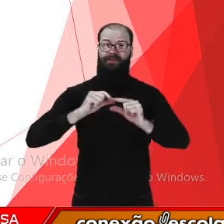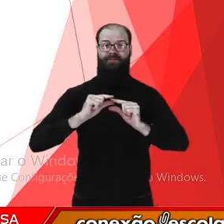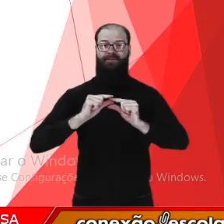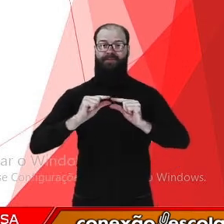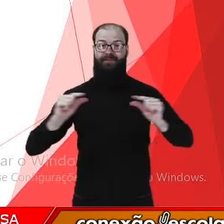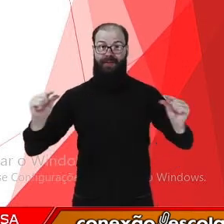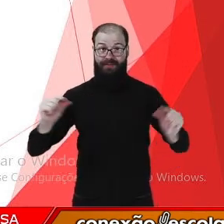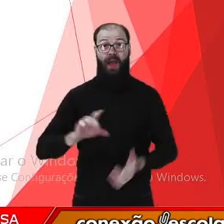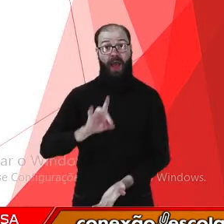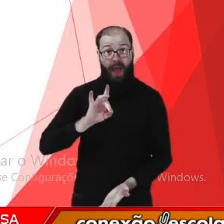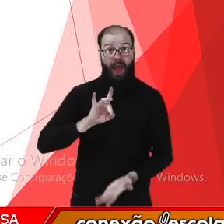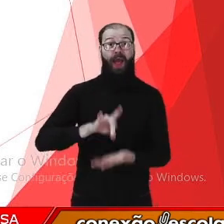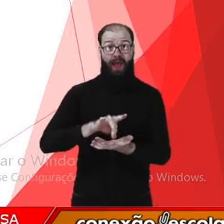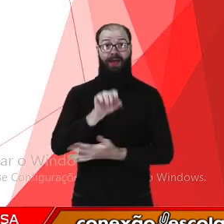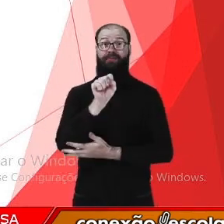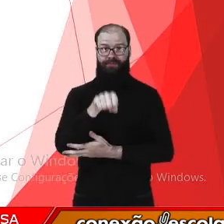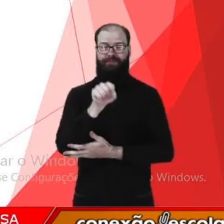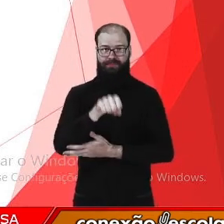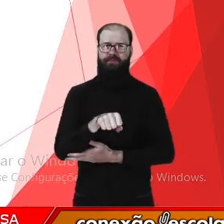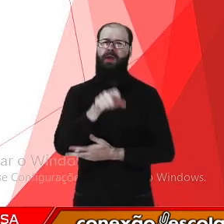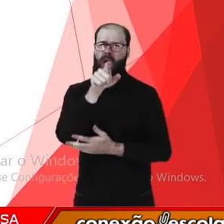pense, observe aquele quadrinho